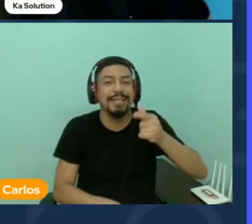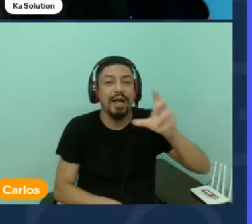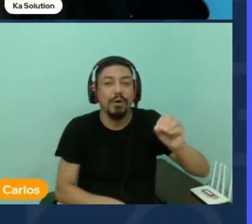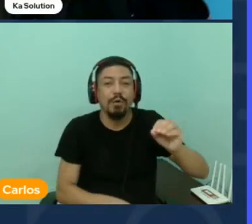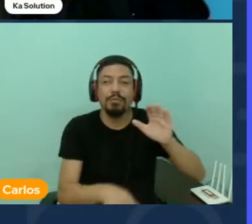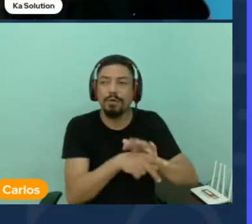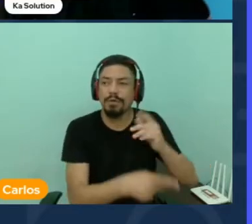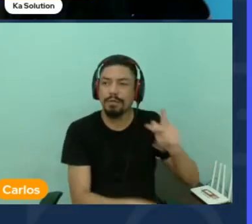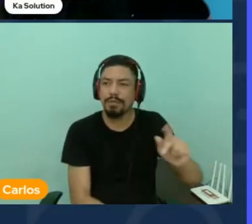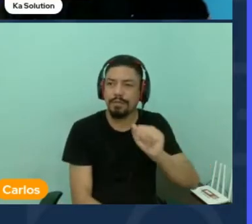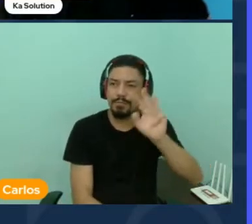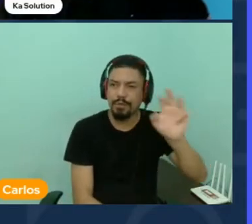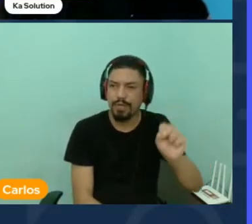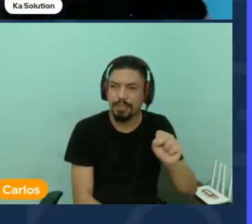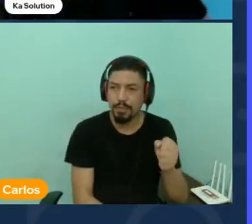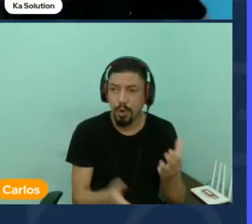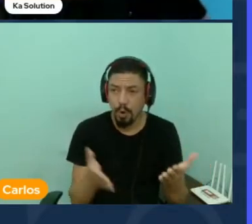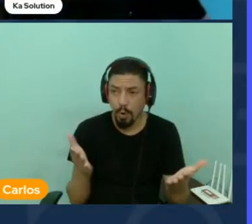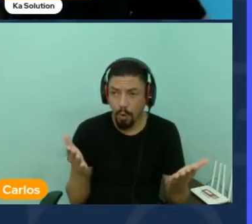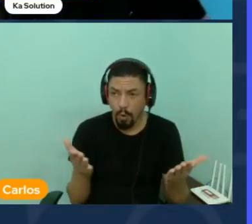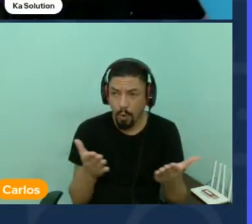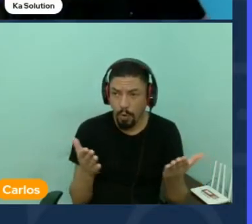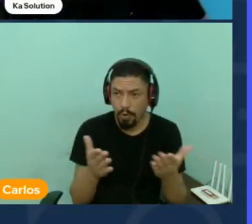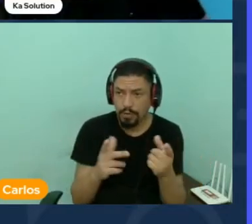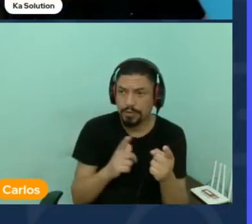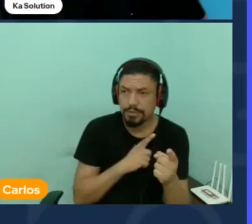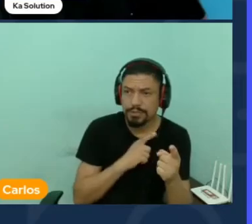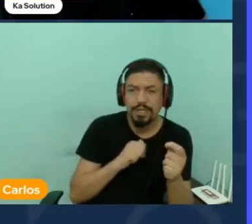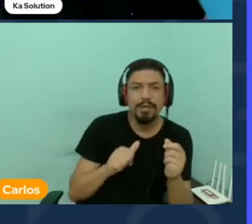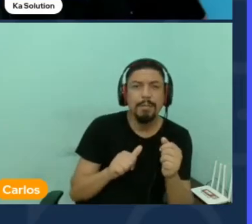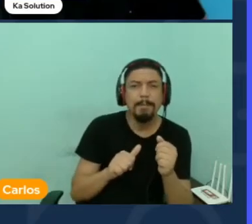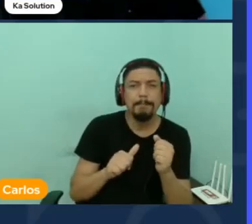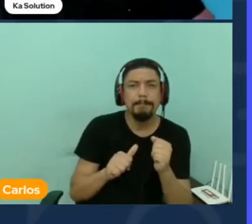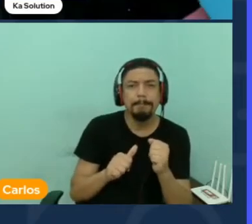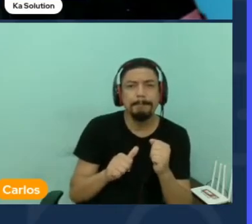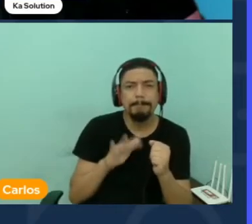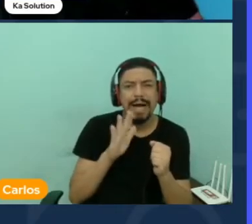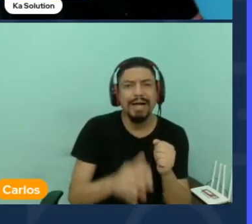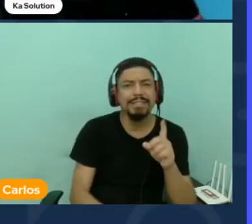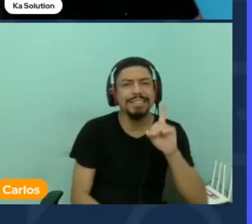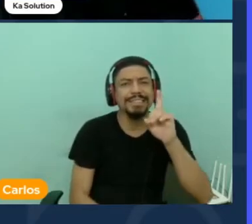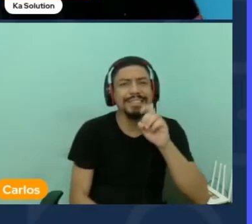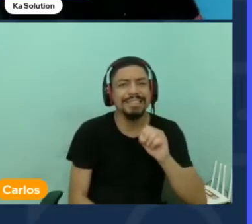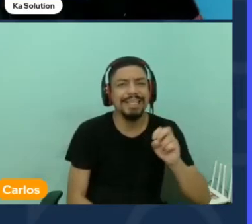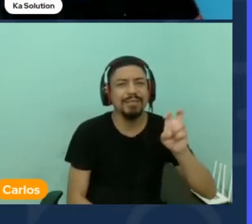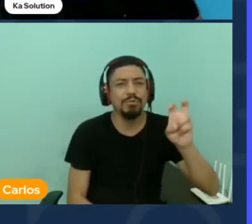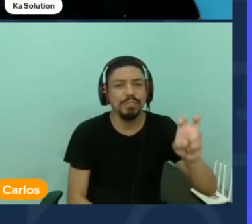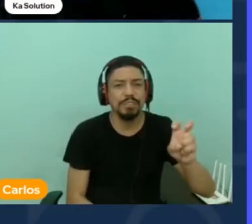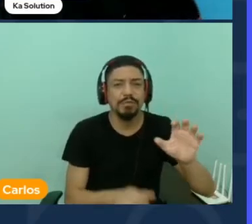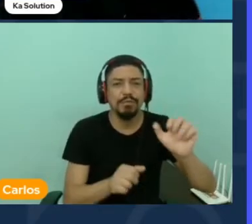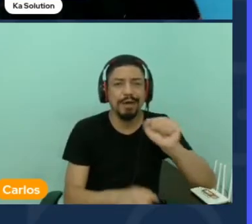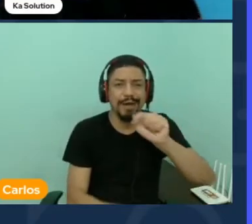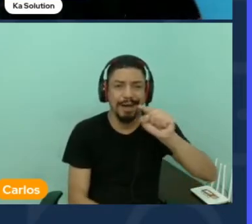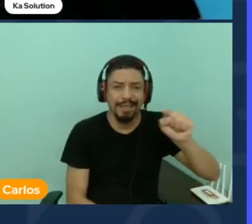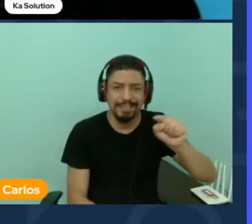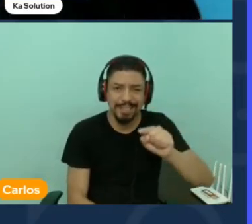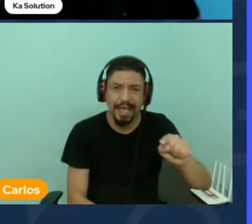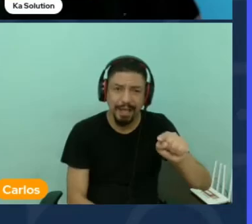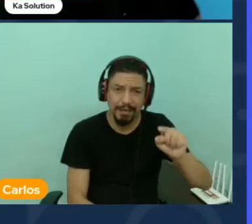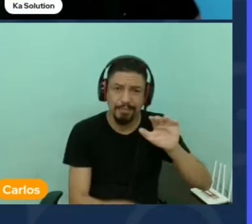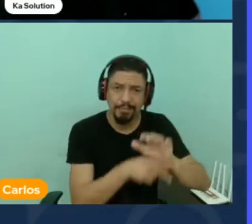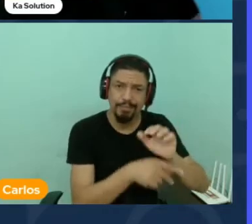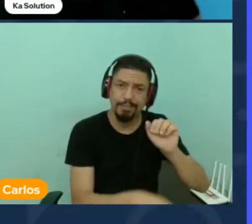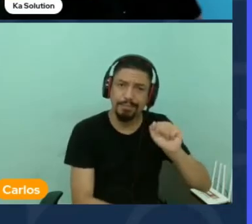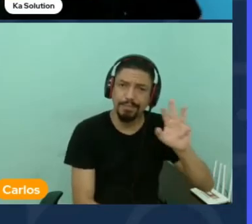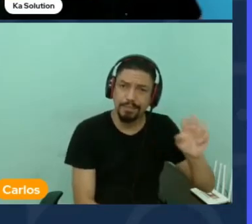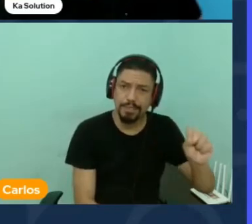infraestrutura. Atualmente, são um pouco mais de 105 zonas de